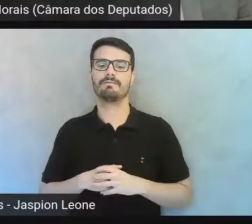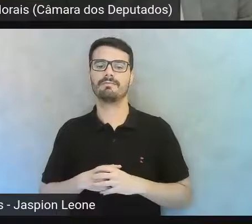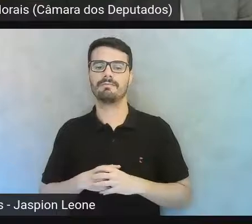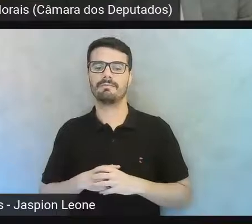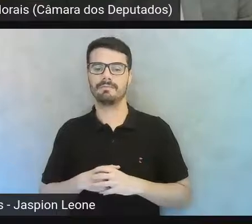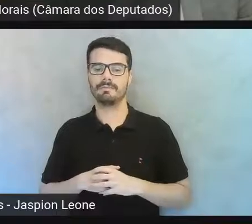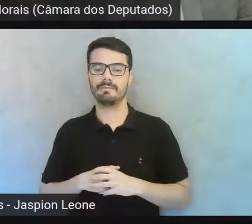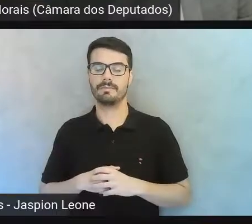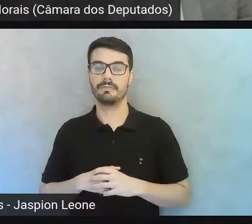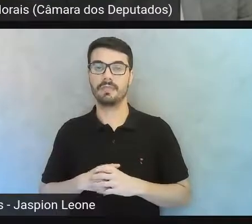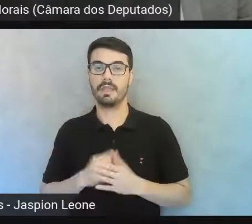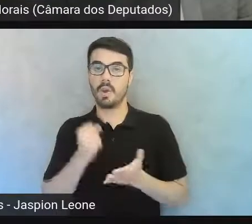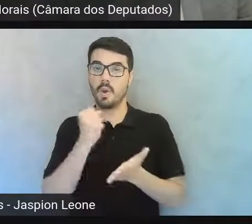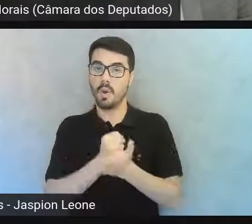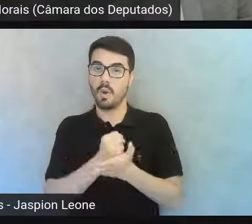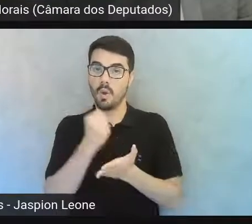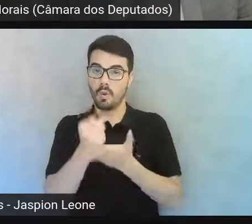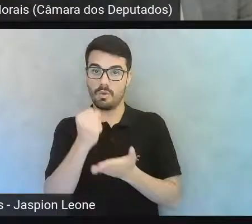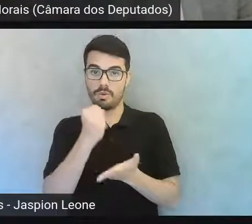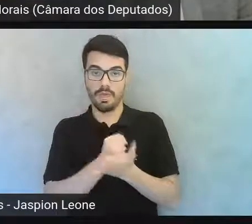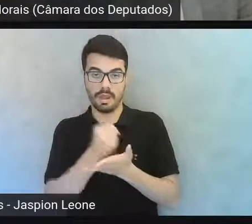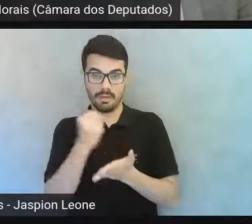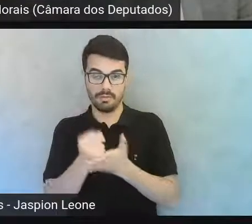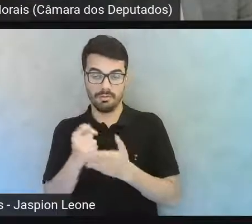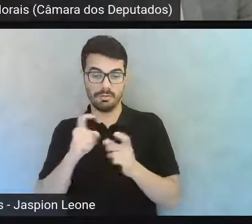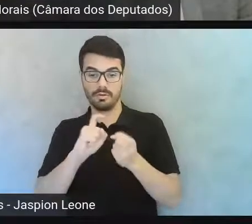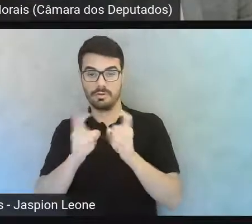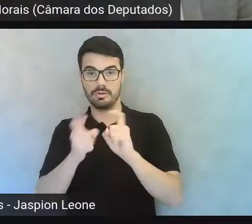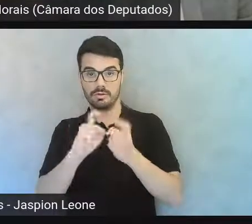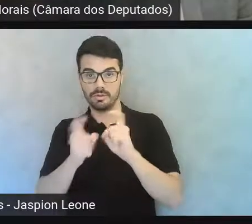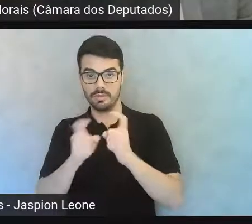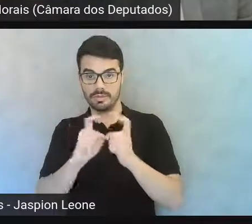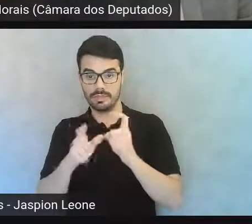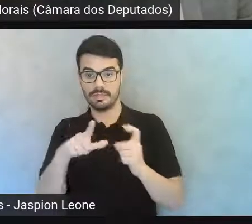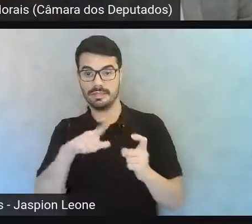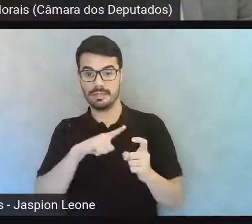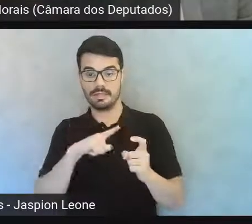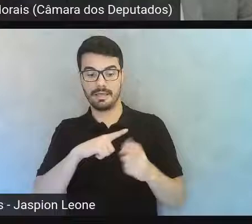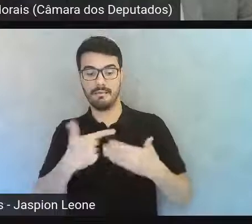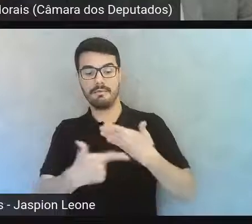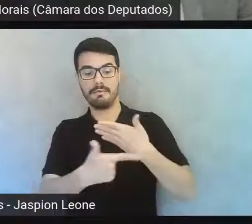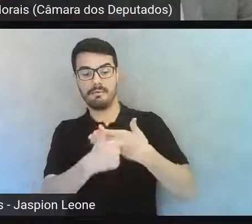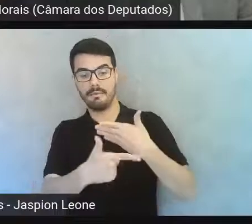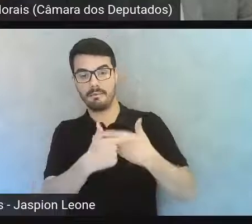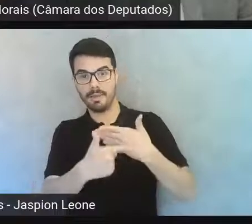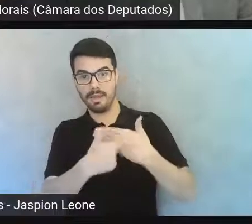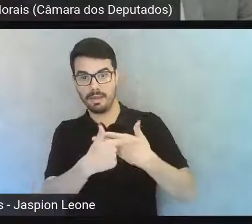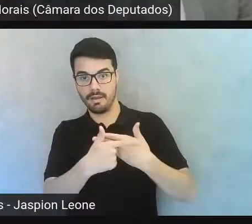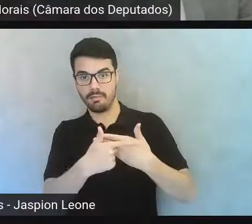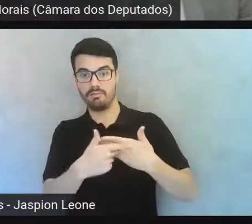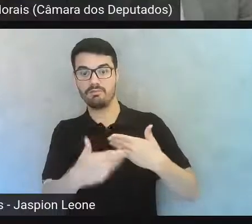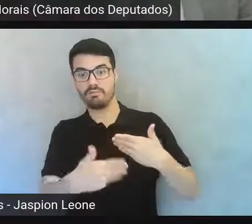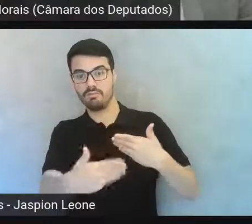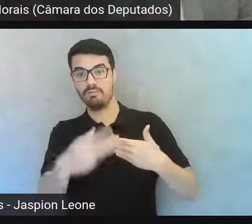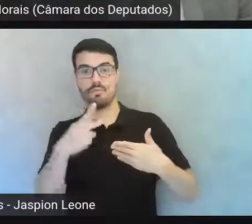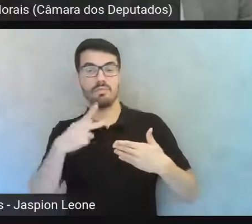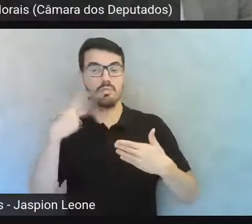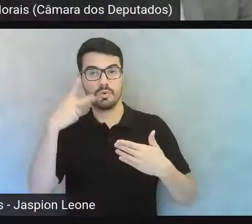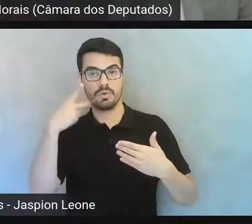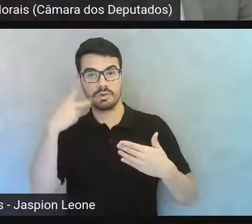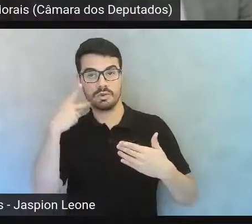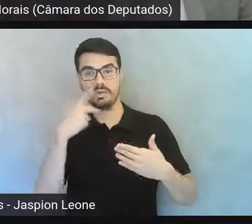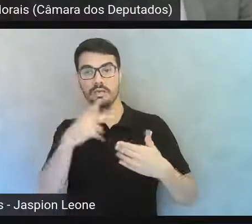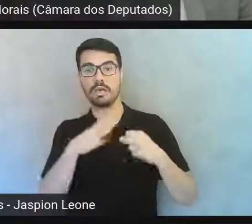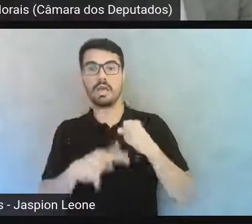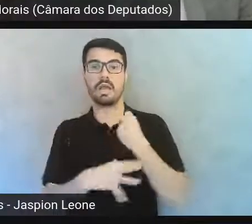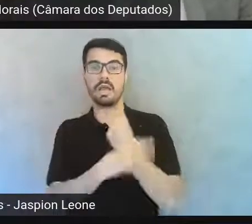O contrato administrativo, ele tem a função de implementação de política pública de manutenção,